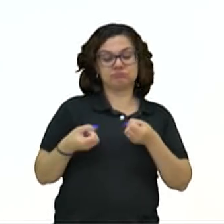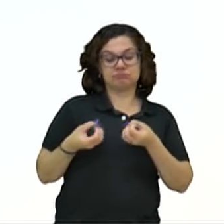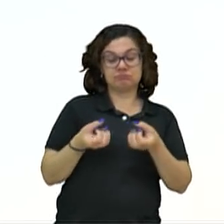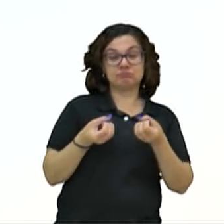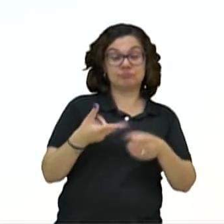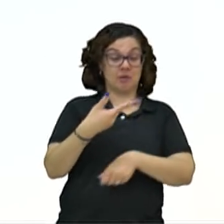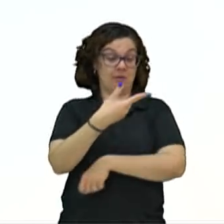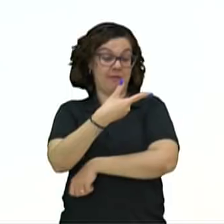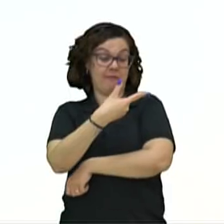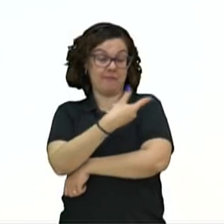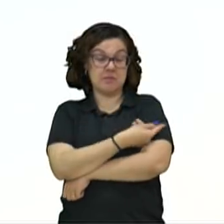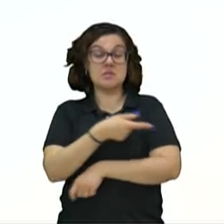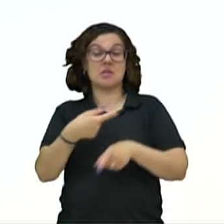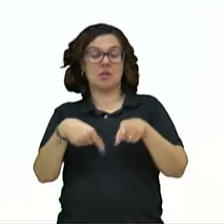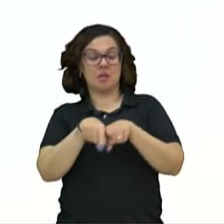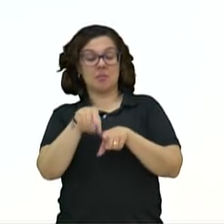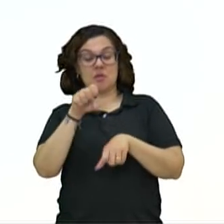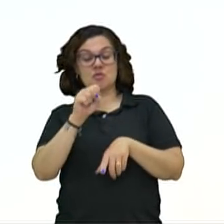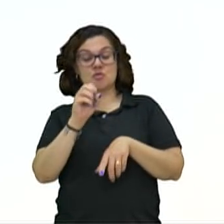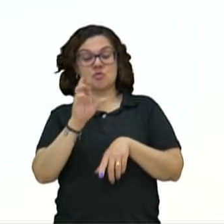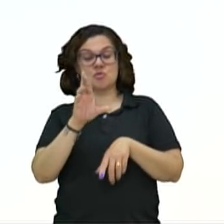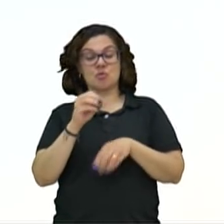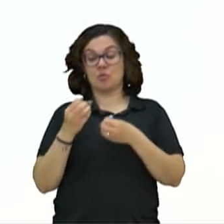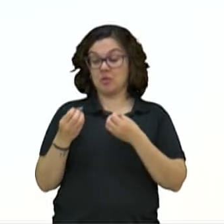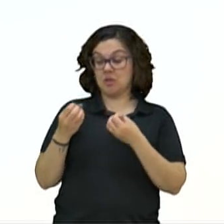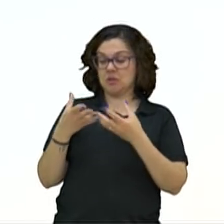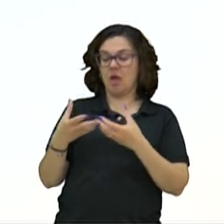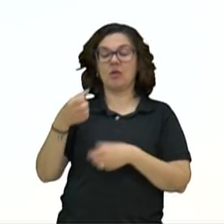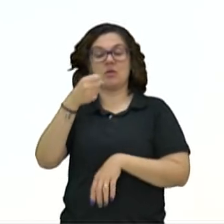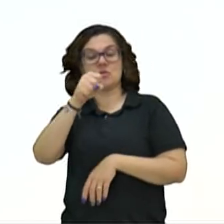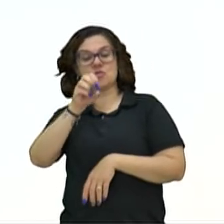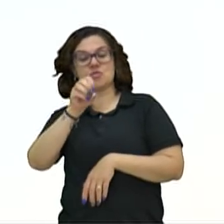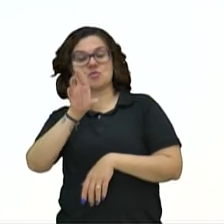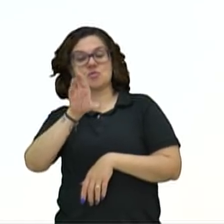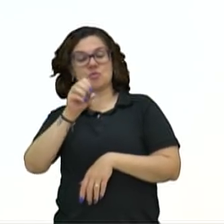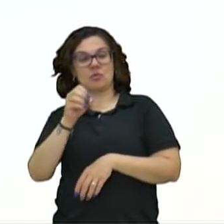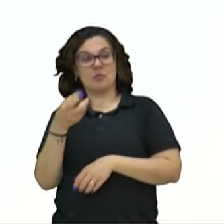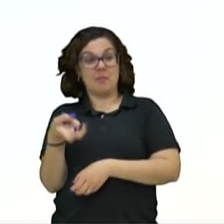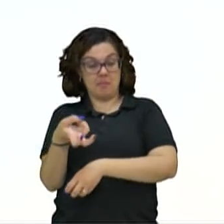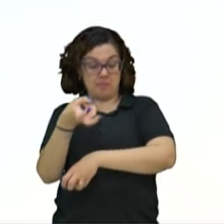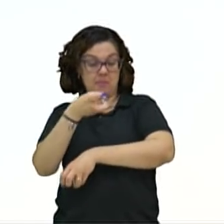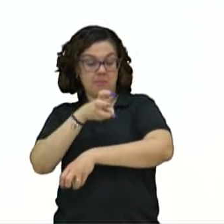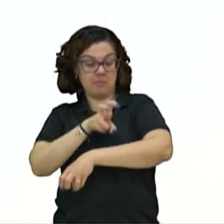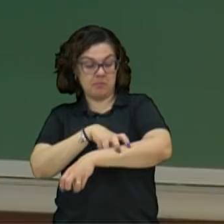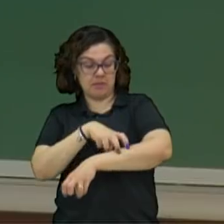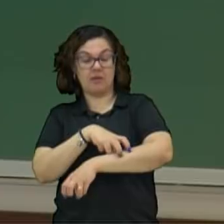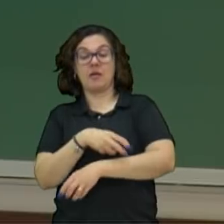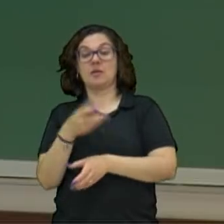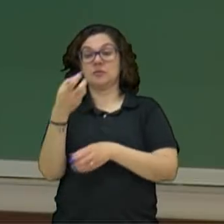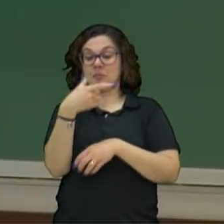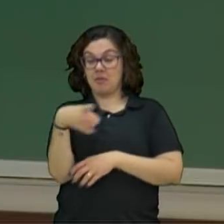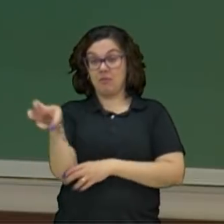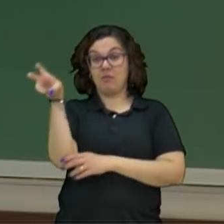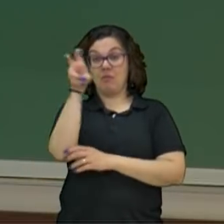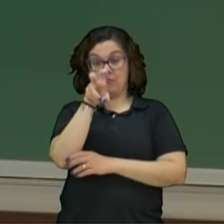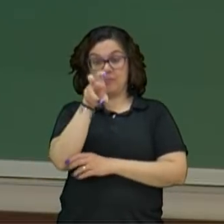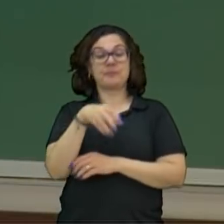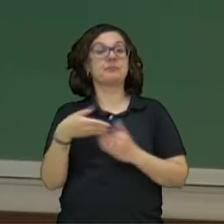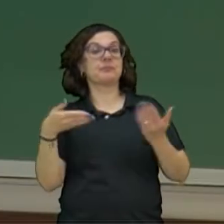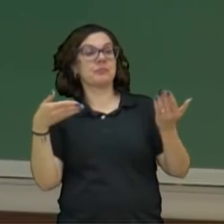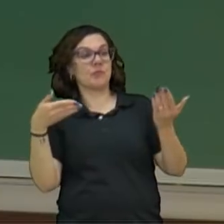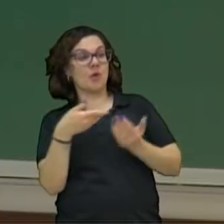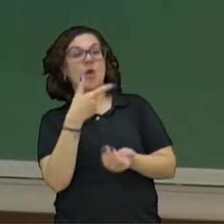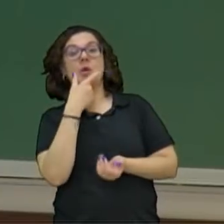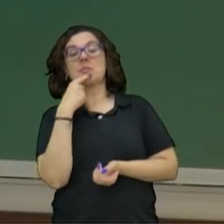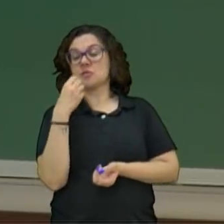tá? Doa soro para jovem picado por cobra naja, né? Isso foi lá no Distrito Federal. Agora esse